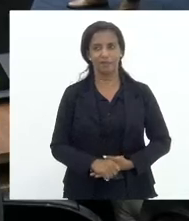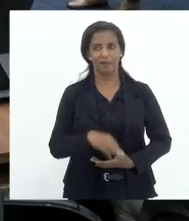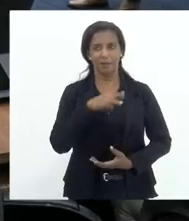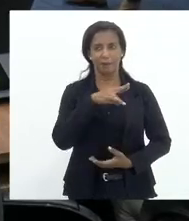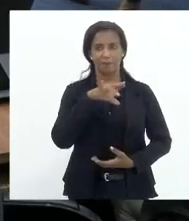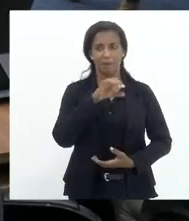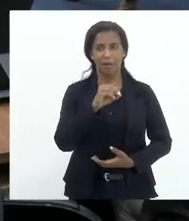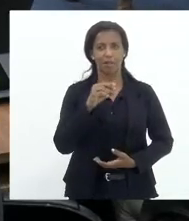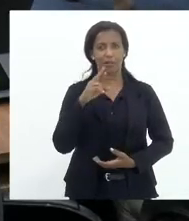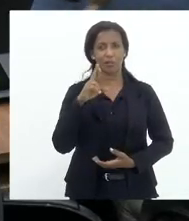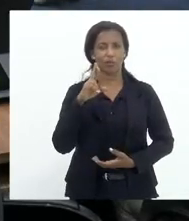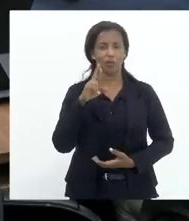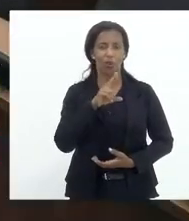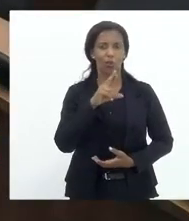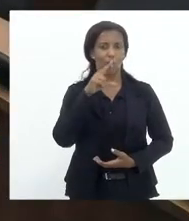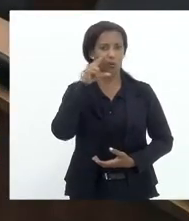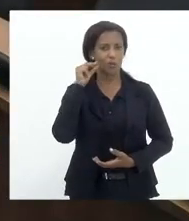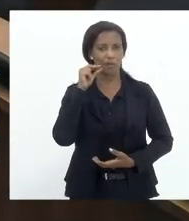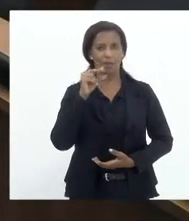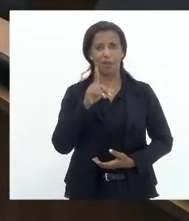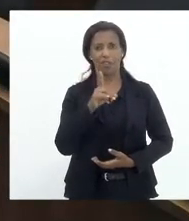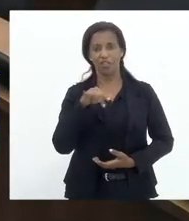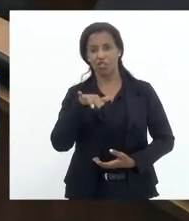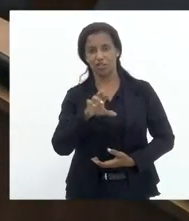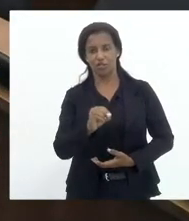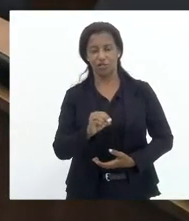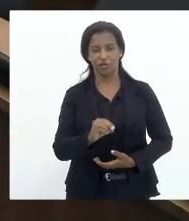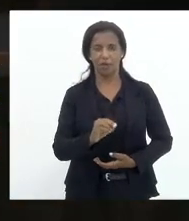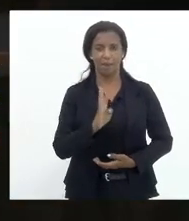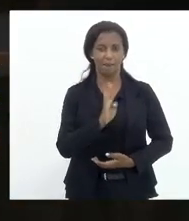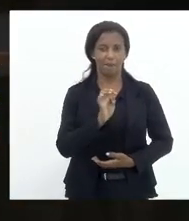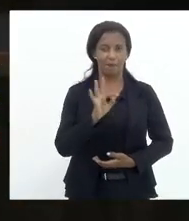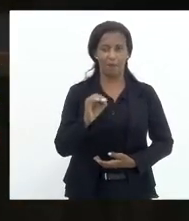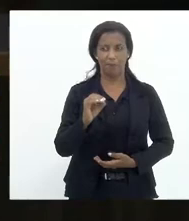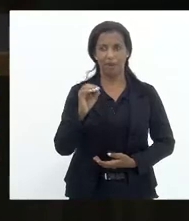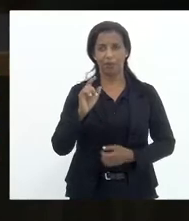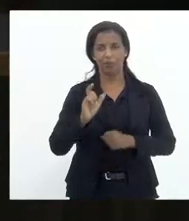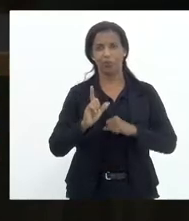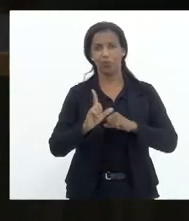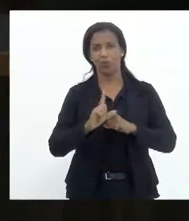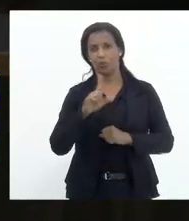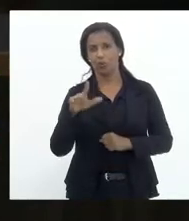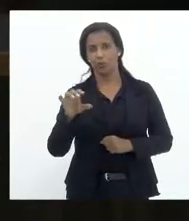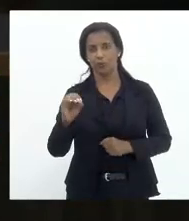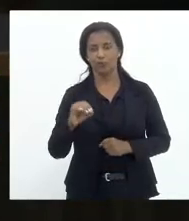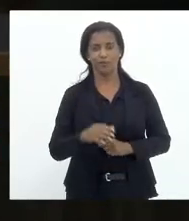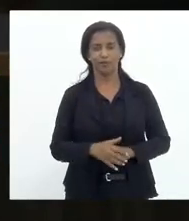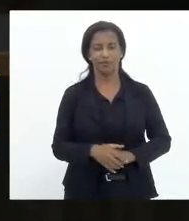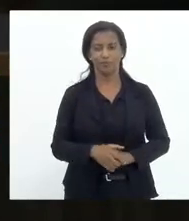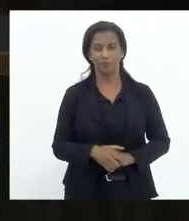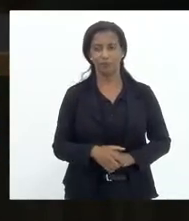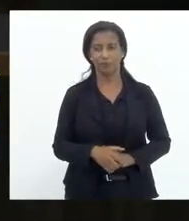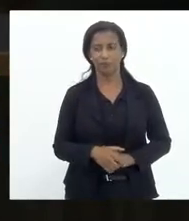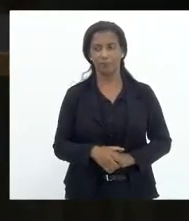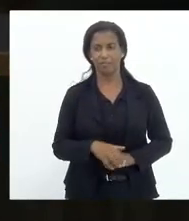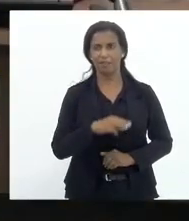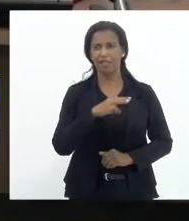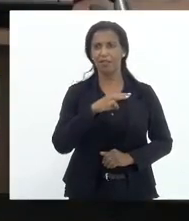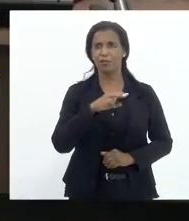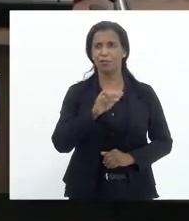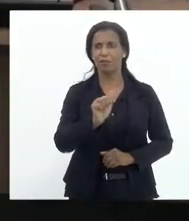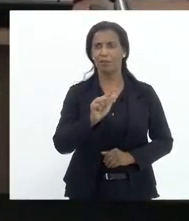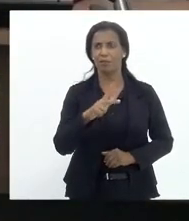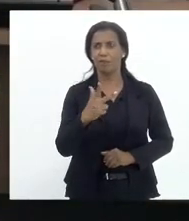Márcio Rosemberg Marcelo Dino o bebê tão Lucinha malha